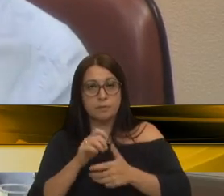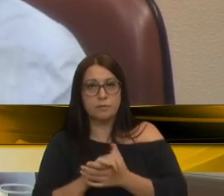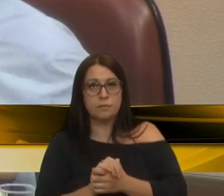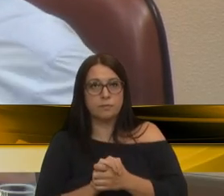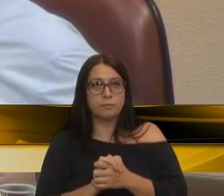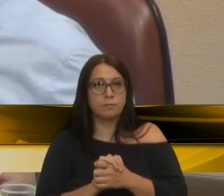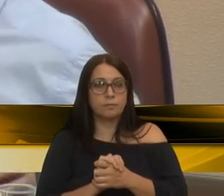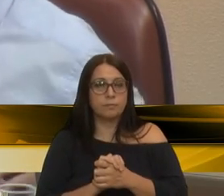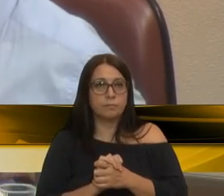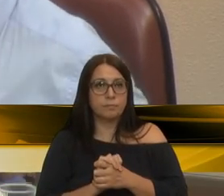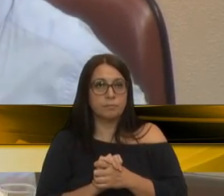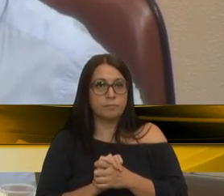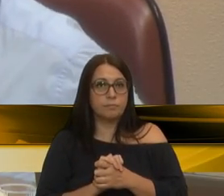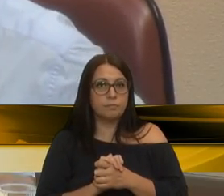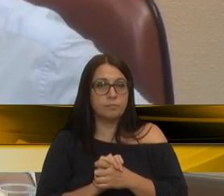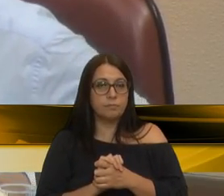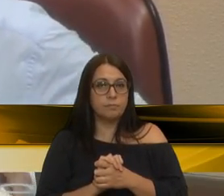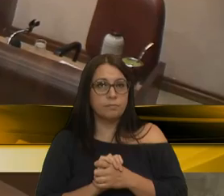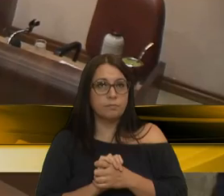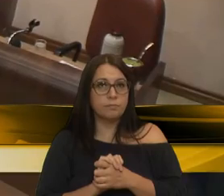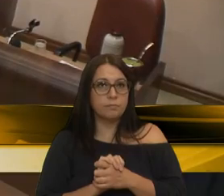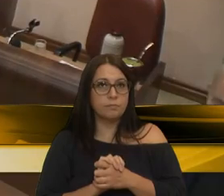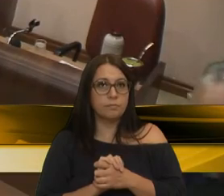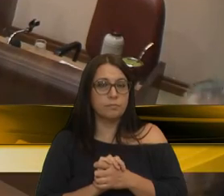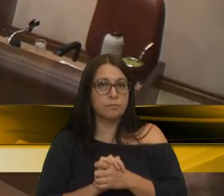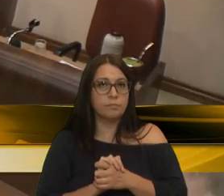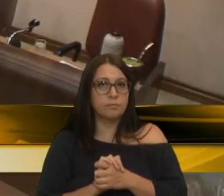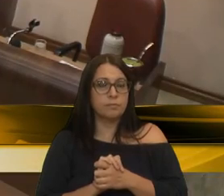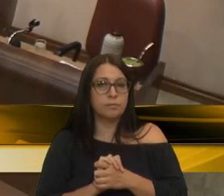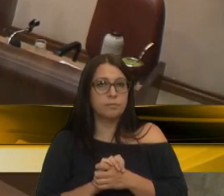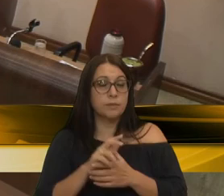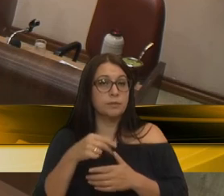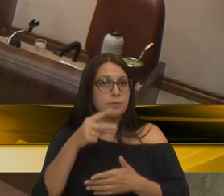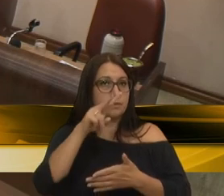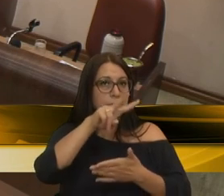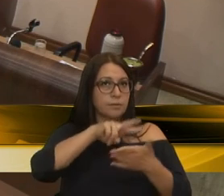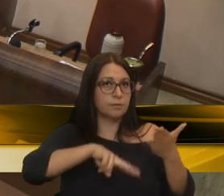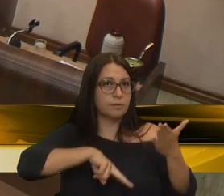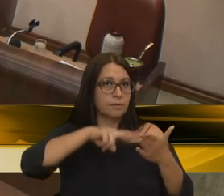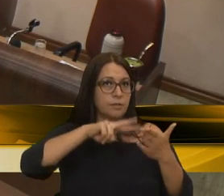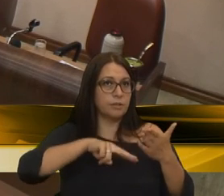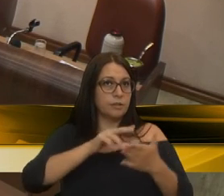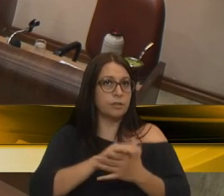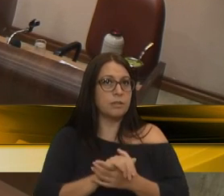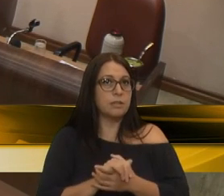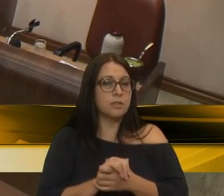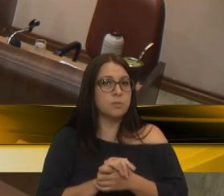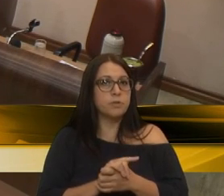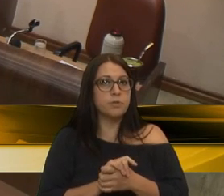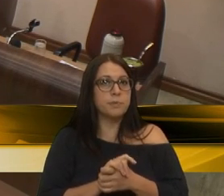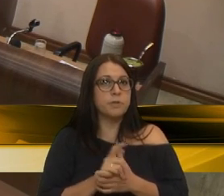a sua prática do paço à leitura para o vereador o negócio